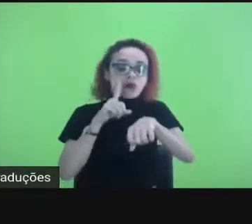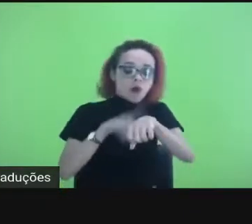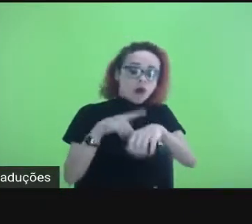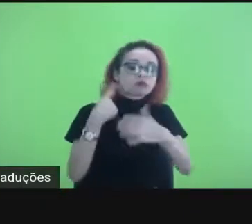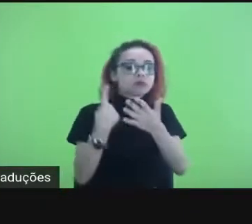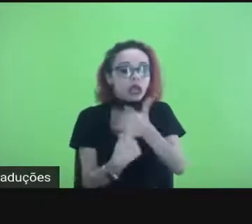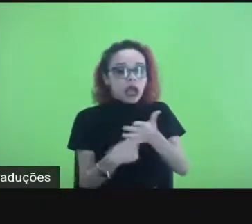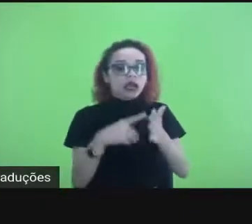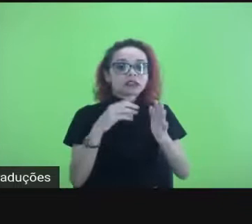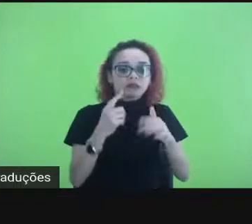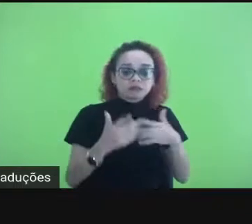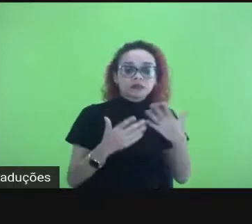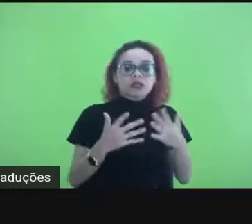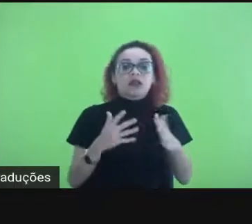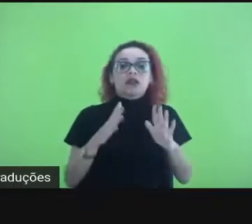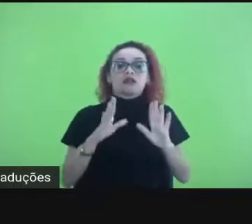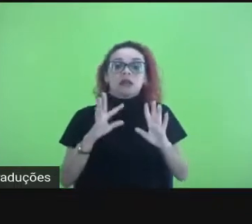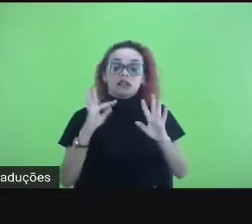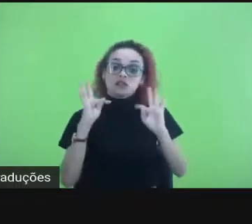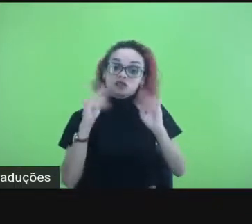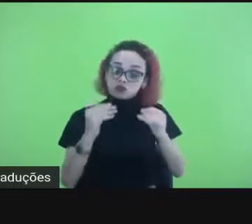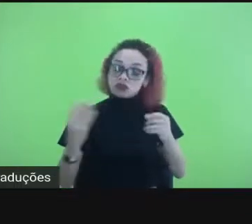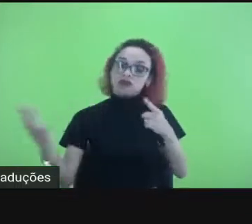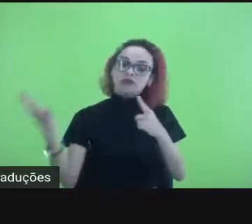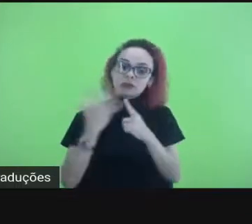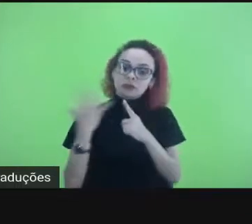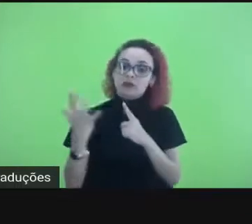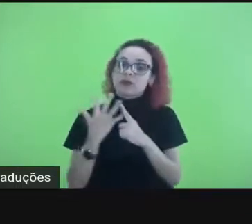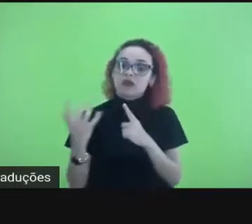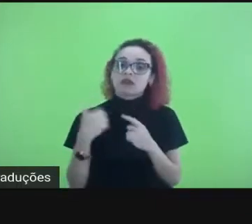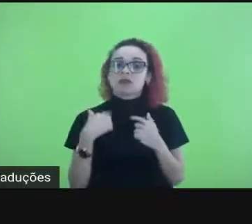E aí, tudo isso foi influenciando, né,